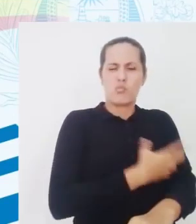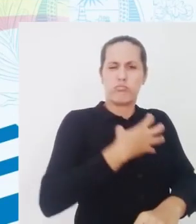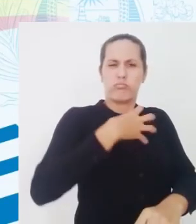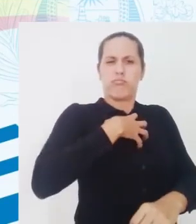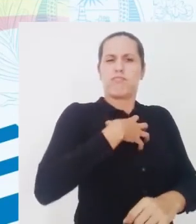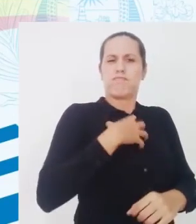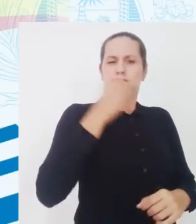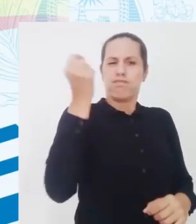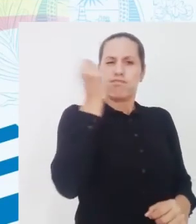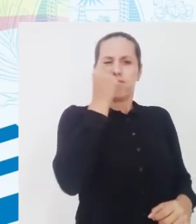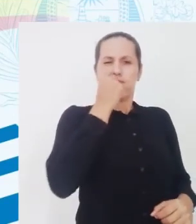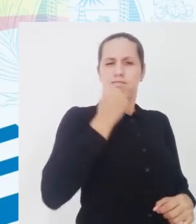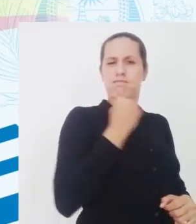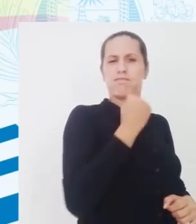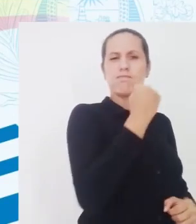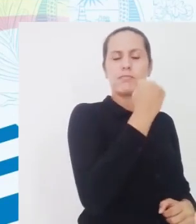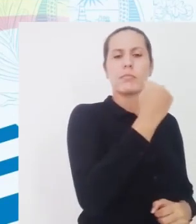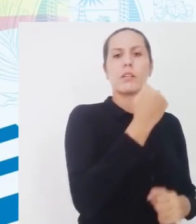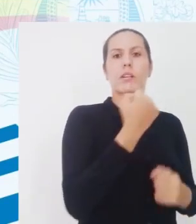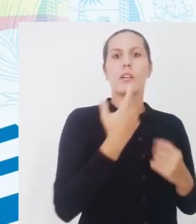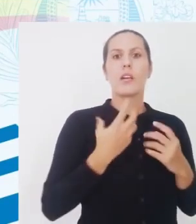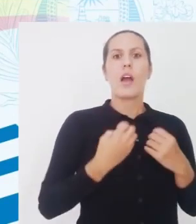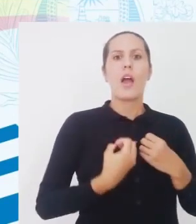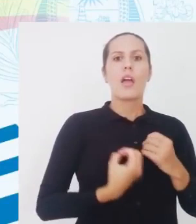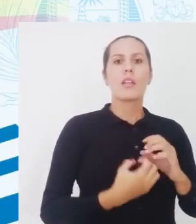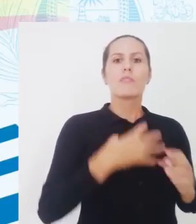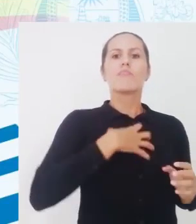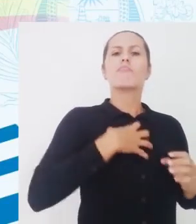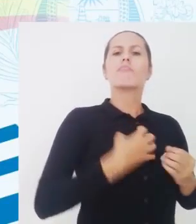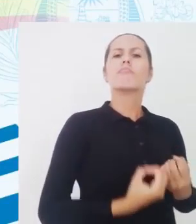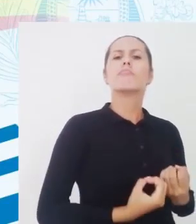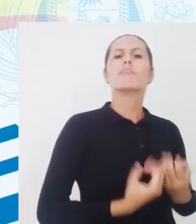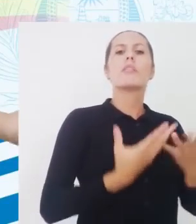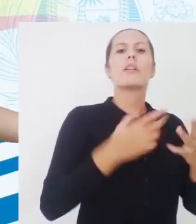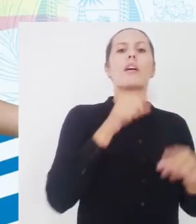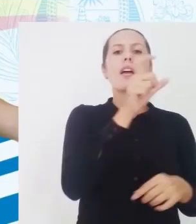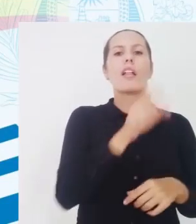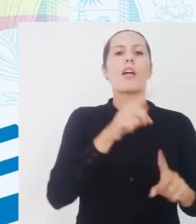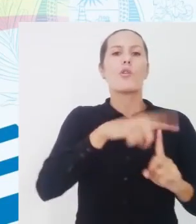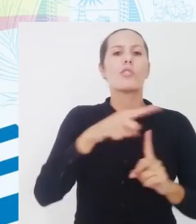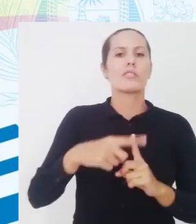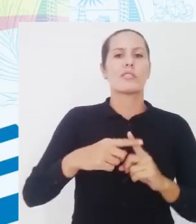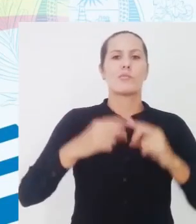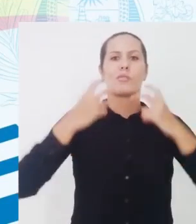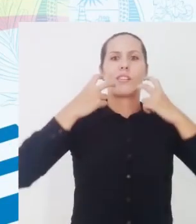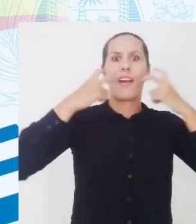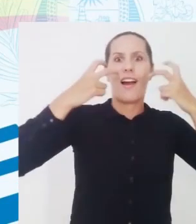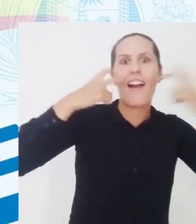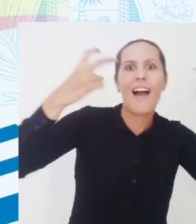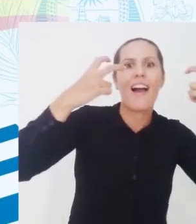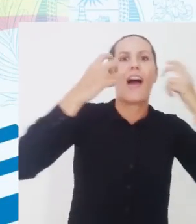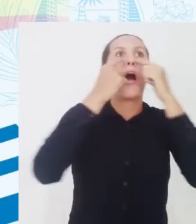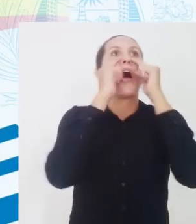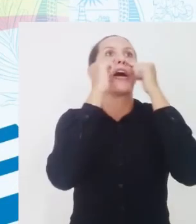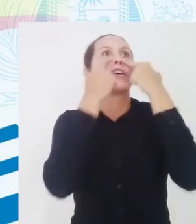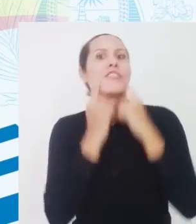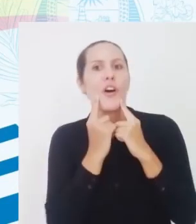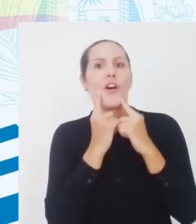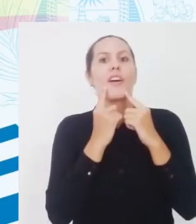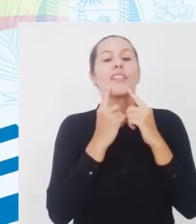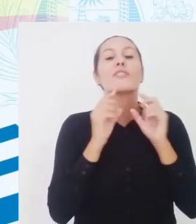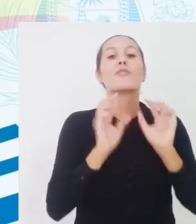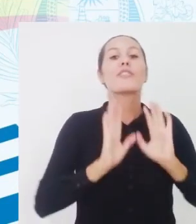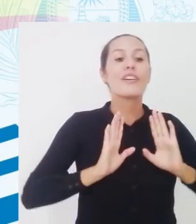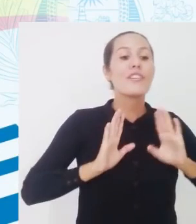de algo que é tão caro à emoção e ao coração como escolher o melhor time de Pernambuco. Então vai aparecer